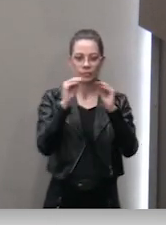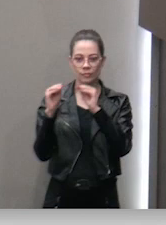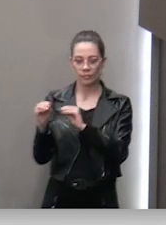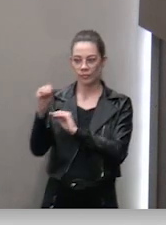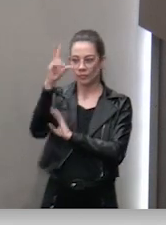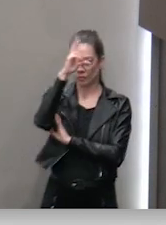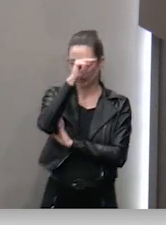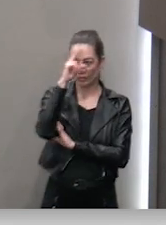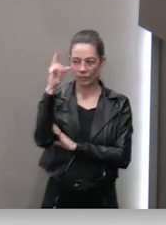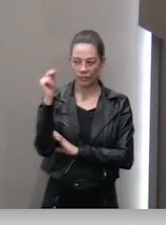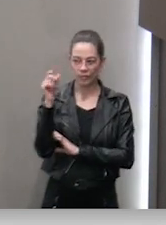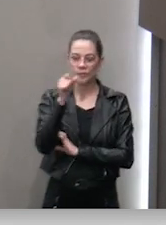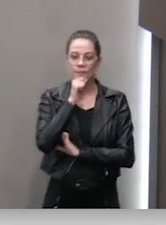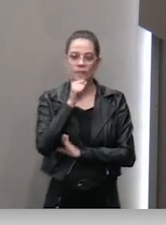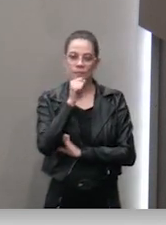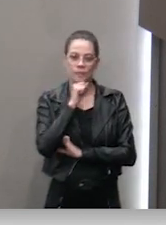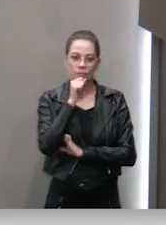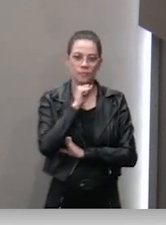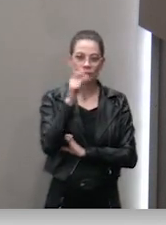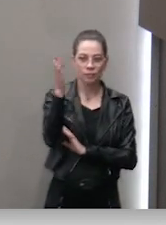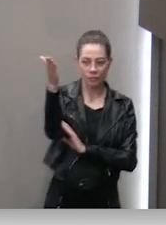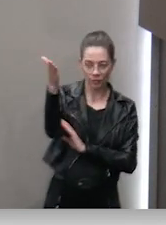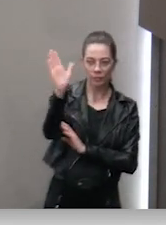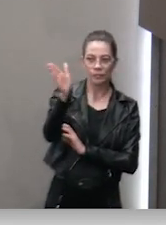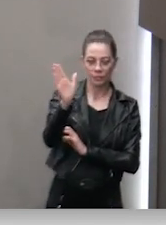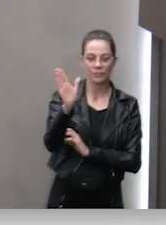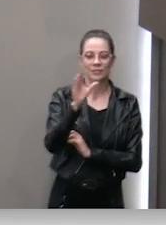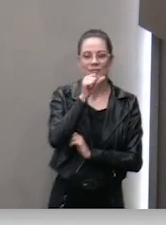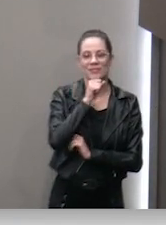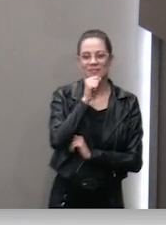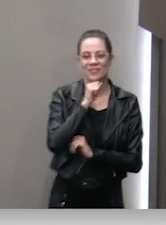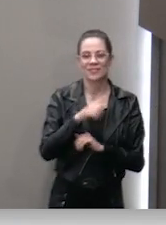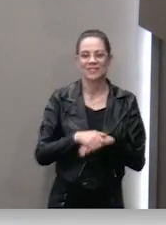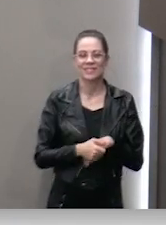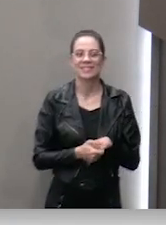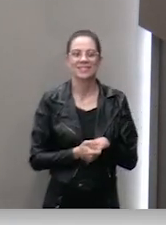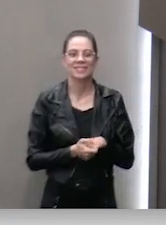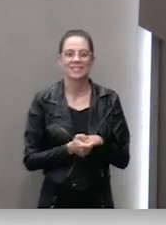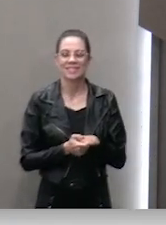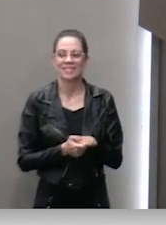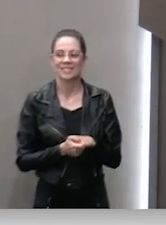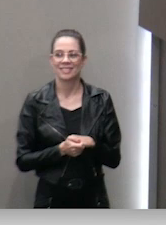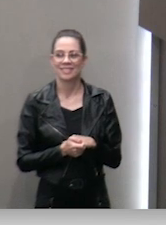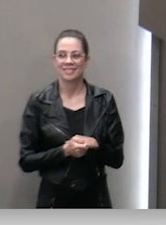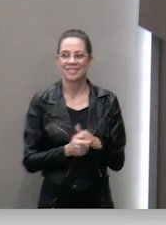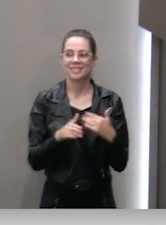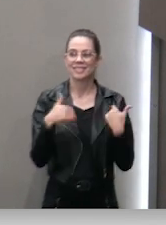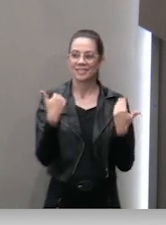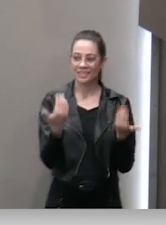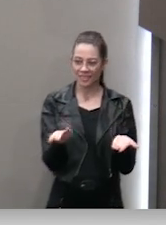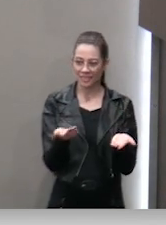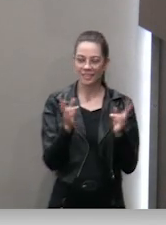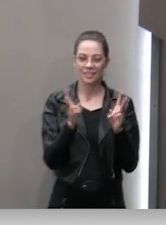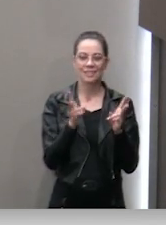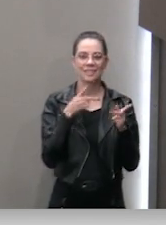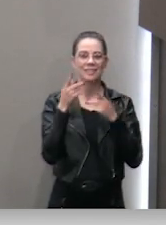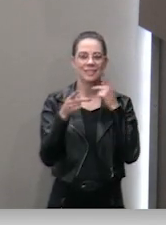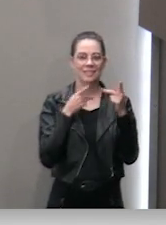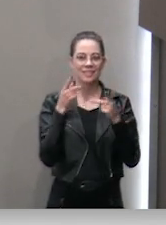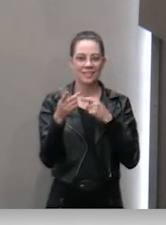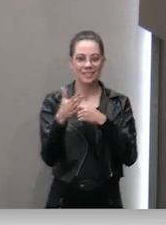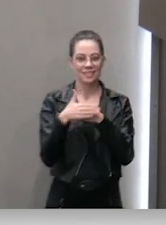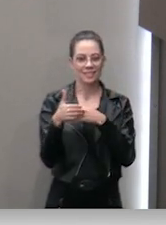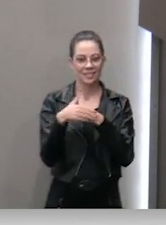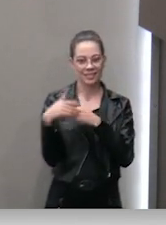prefeitura velha para a prefeitura que já é velha. Tu entendeu? Então, eu tenho um